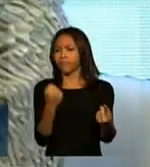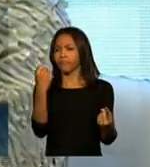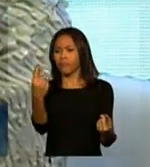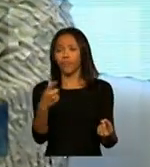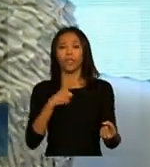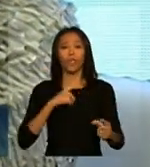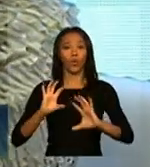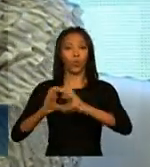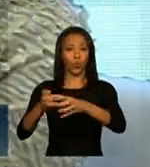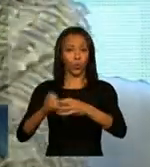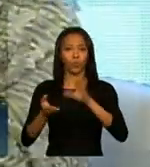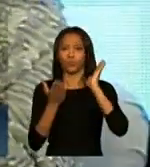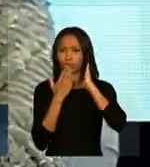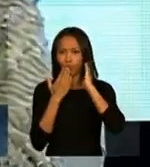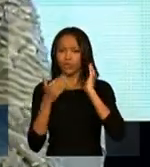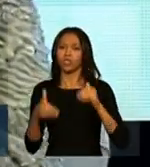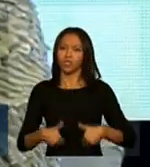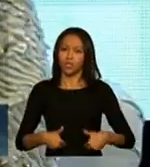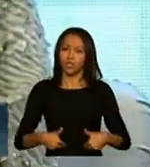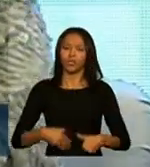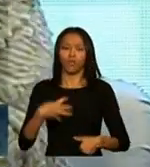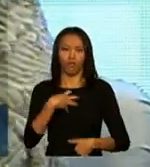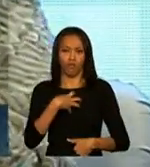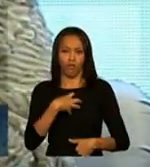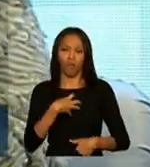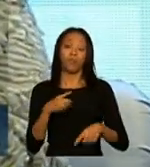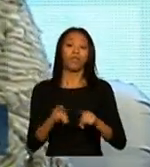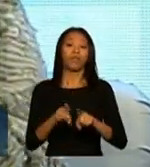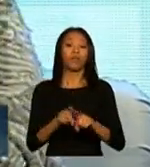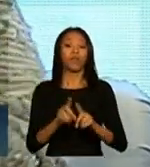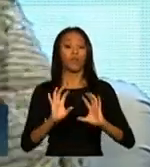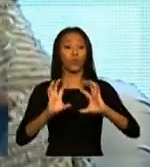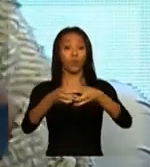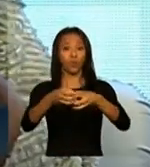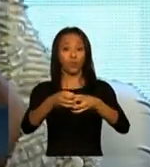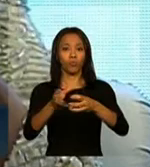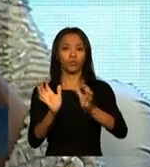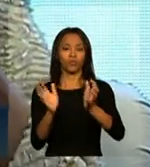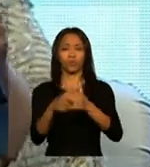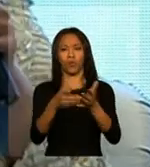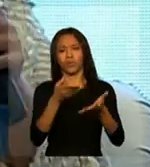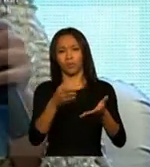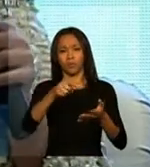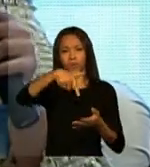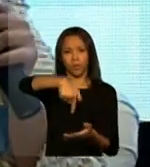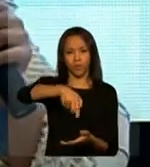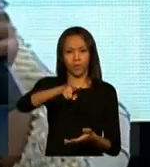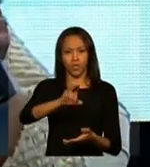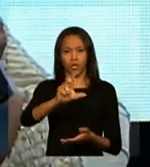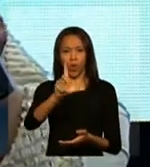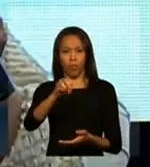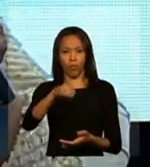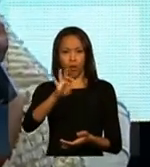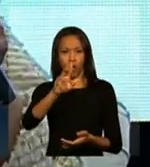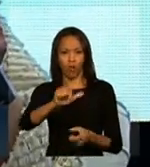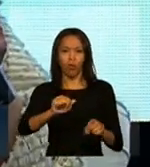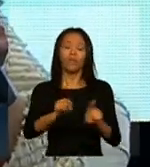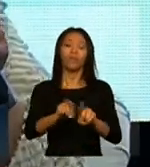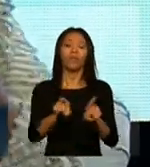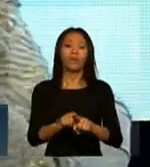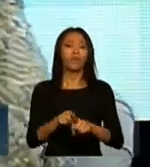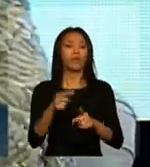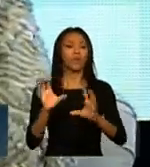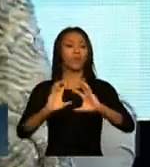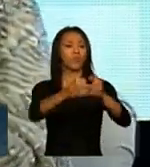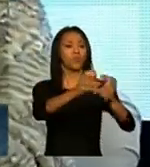comunidades indígenas que ainda passam fome, você tem que lutar na fome para públicos específicos como quilombolas, você tem populações em situações isoladas passando